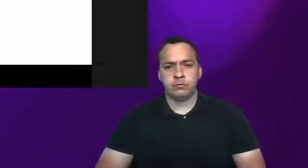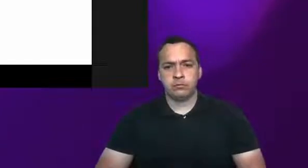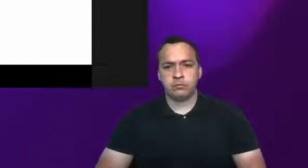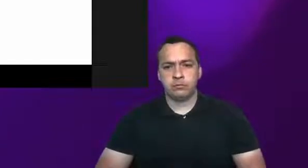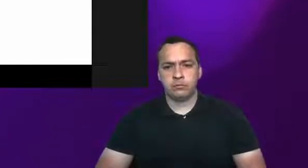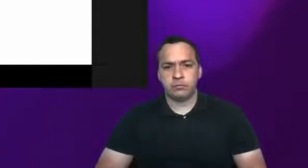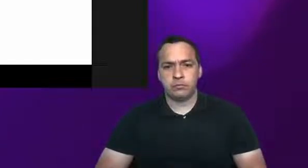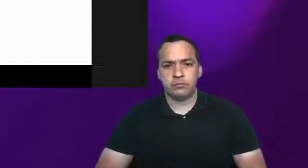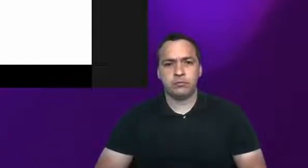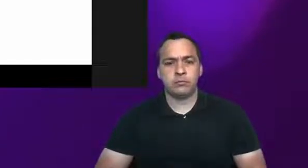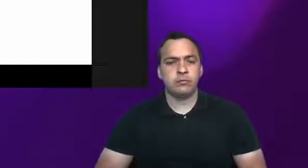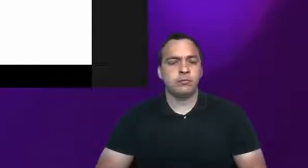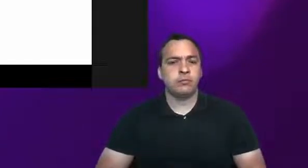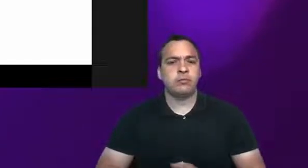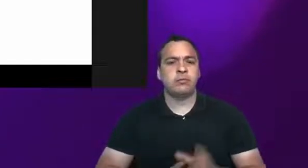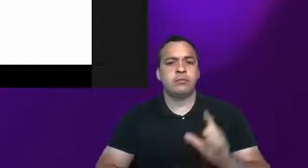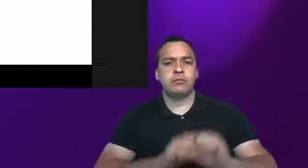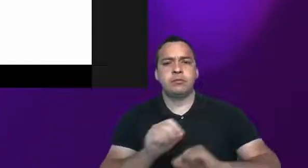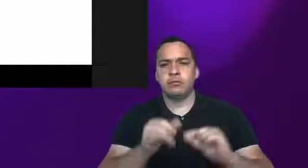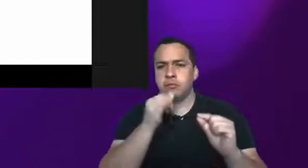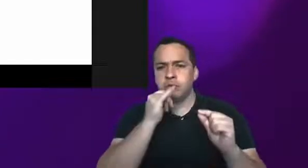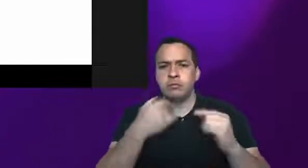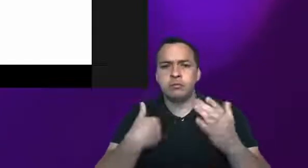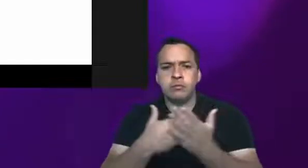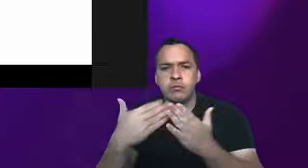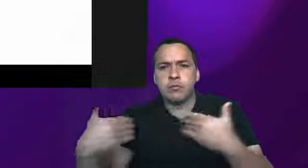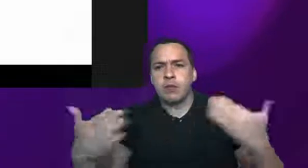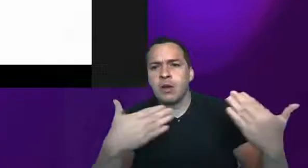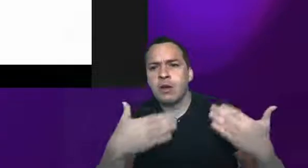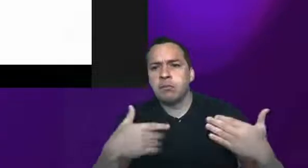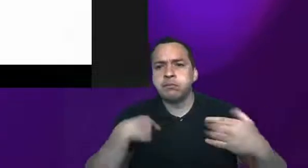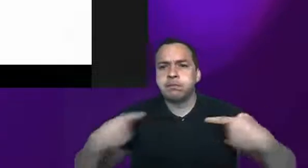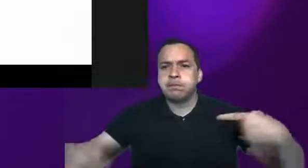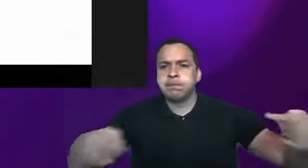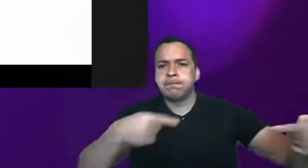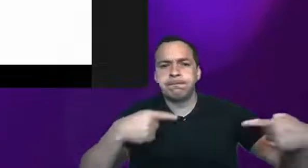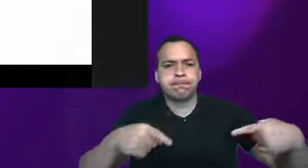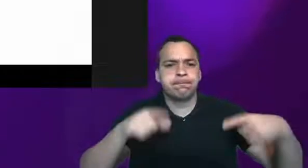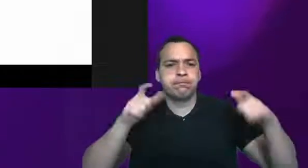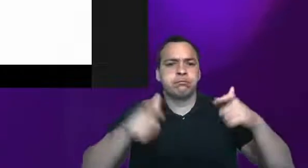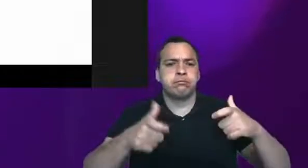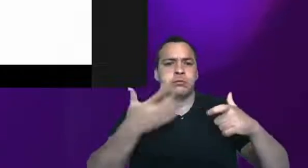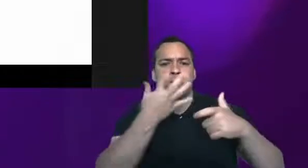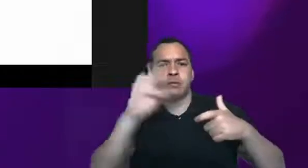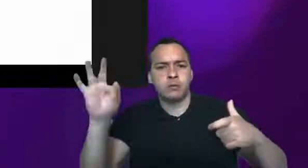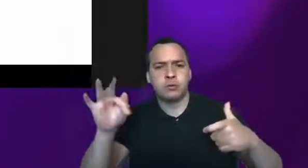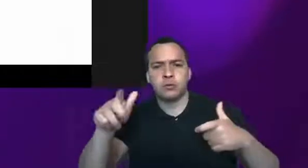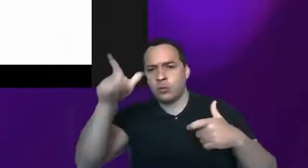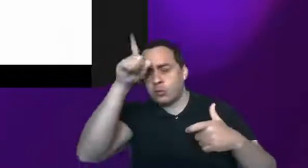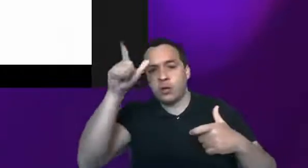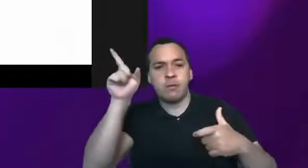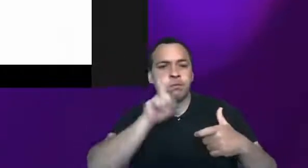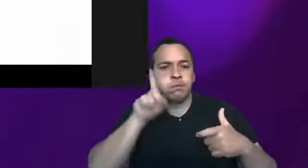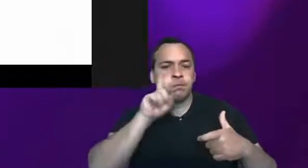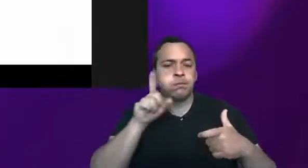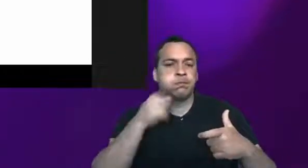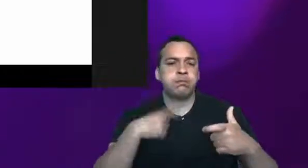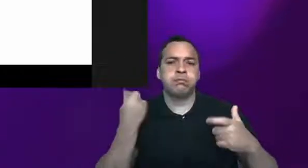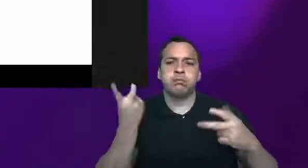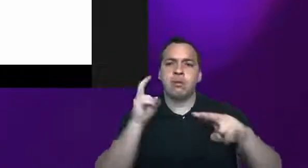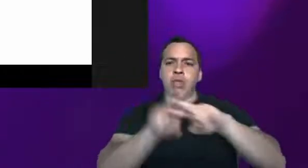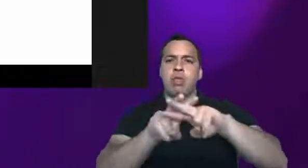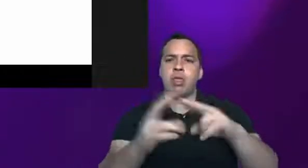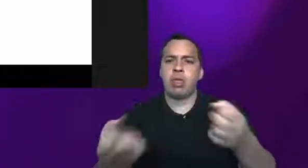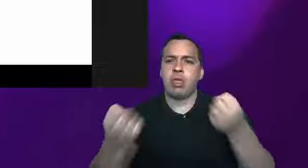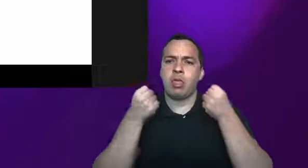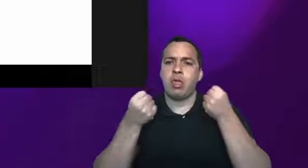IHPBA, a discussão foi inclusivamente que se fosse em França, na Alemanha ou nos Estados Unidos, seríamos presos, que